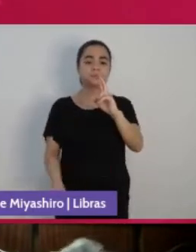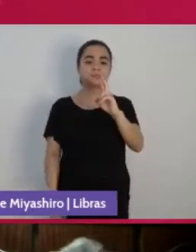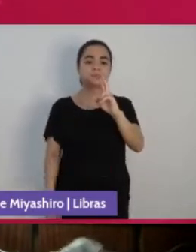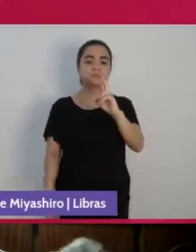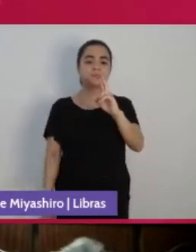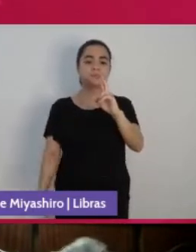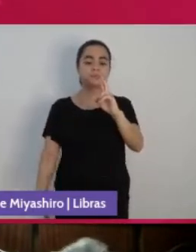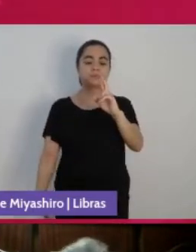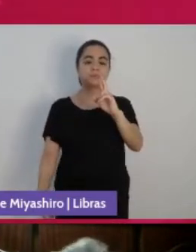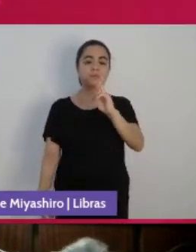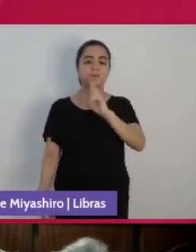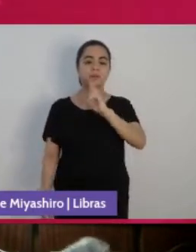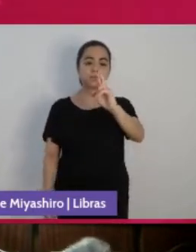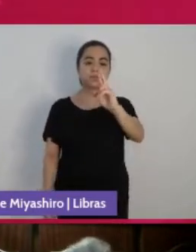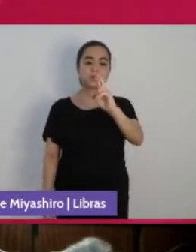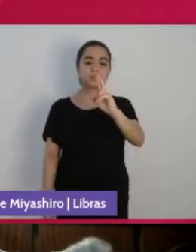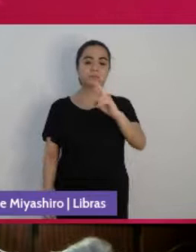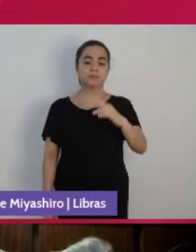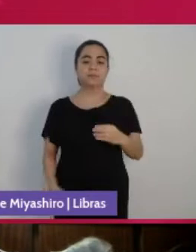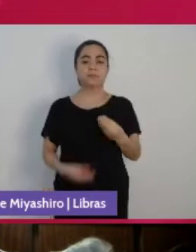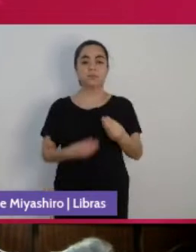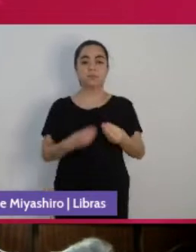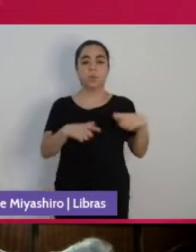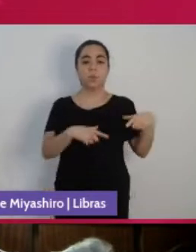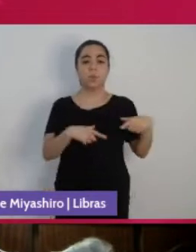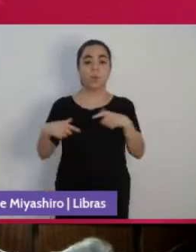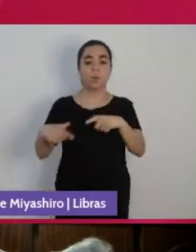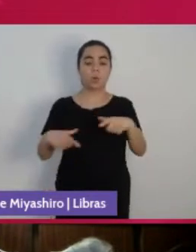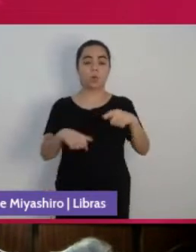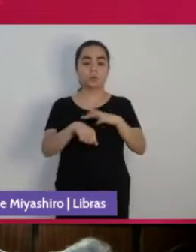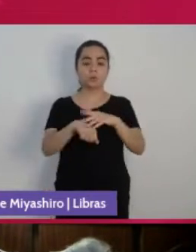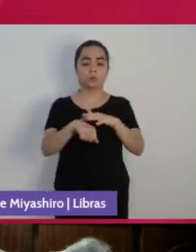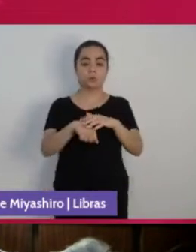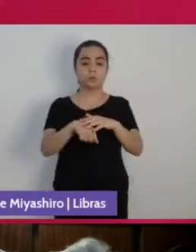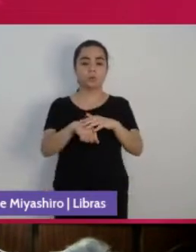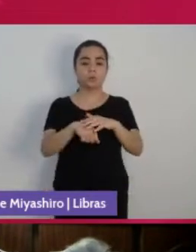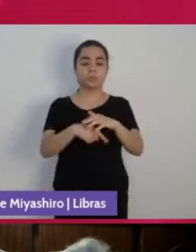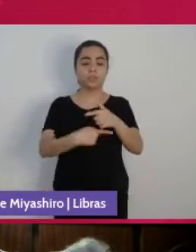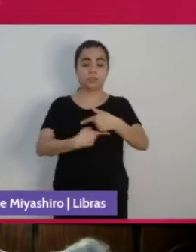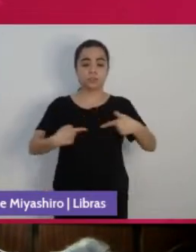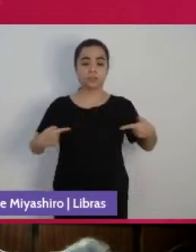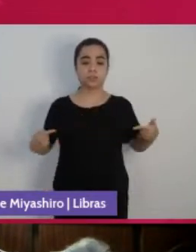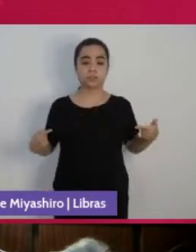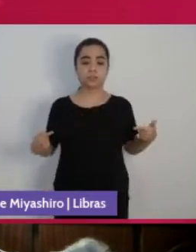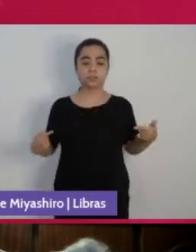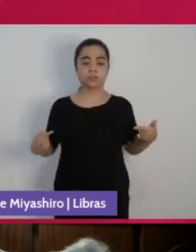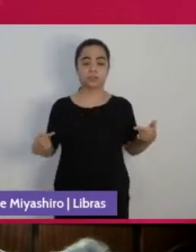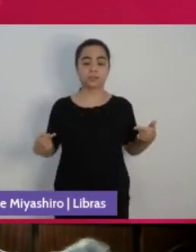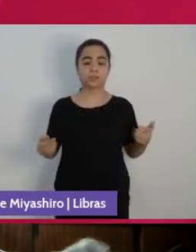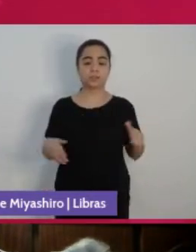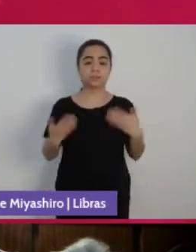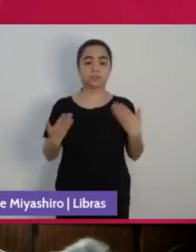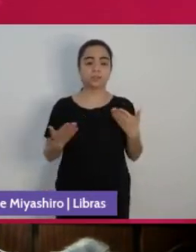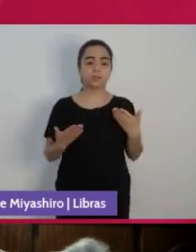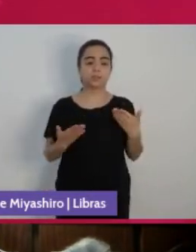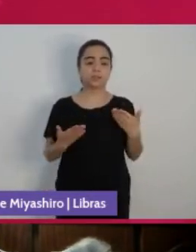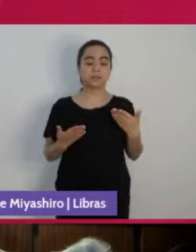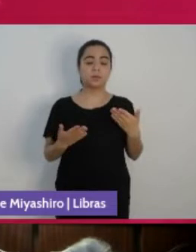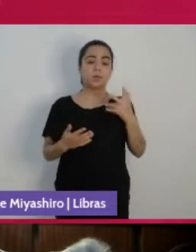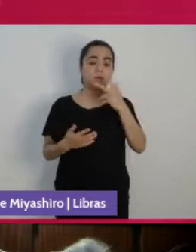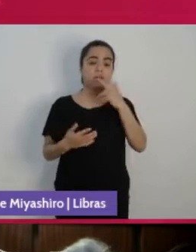essa daqui, onde está essa lesão? Está na linha do mamilo, então ela provavelmente está aqui